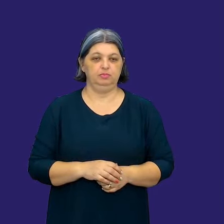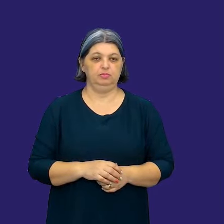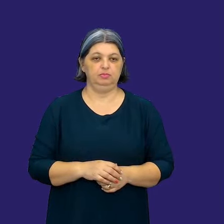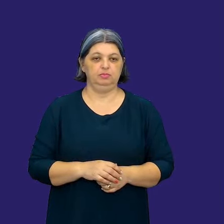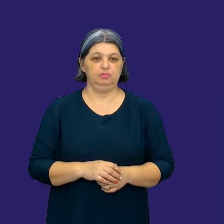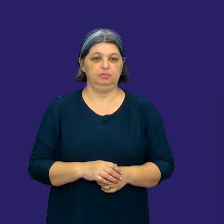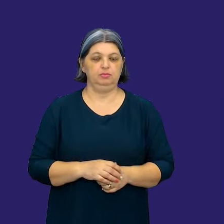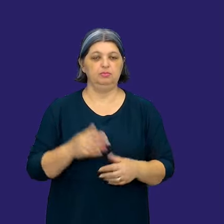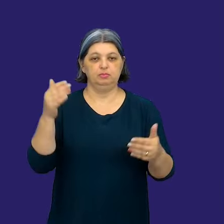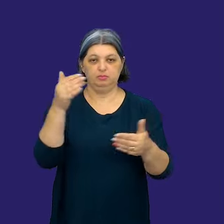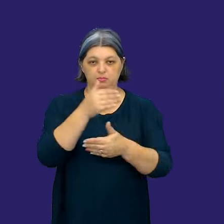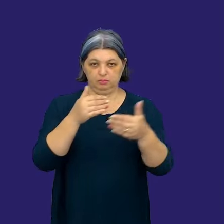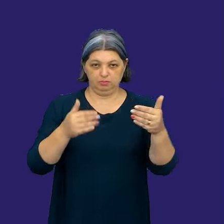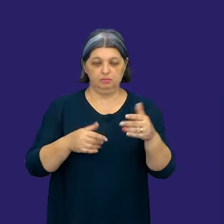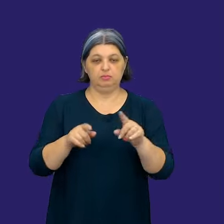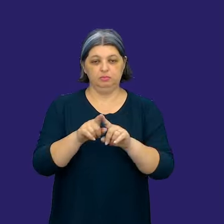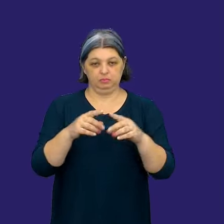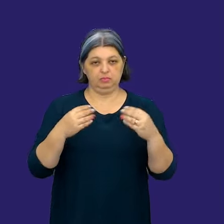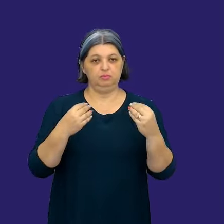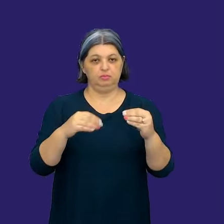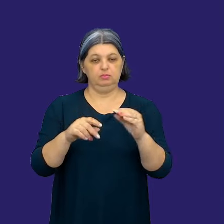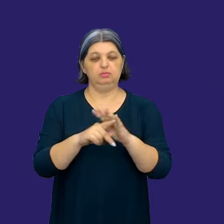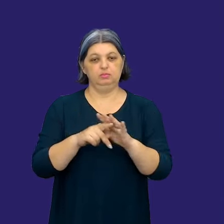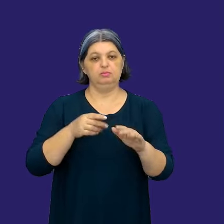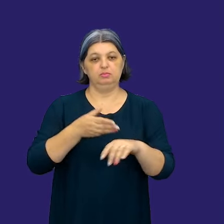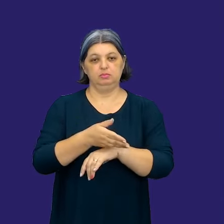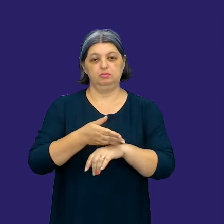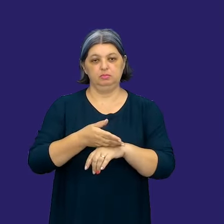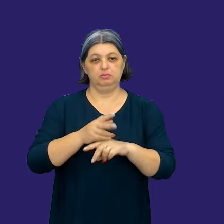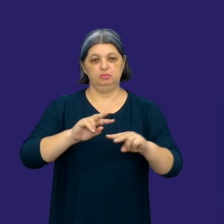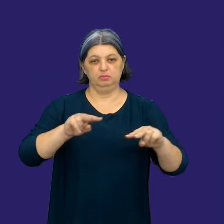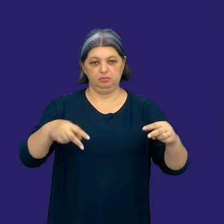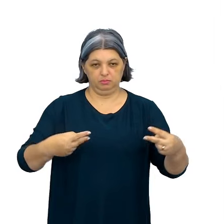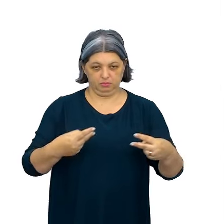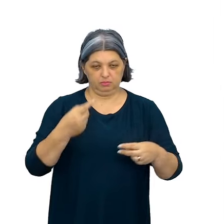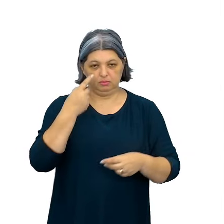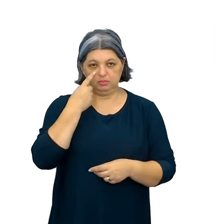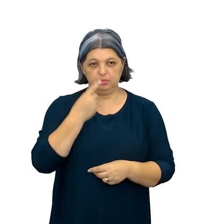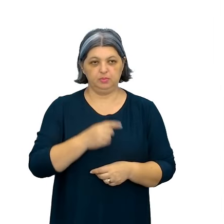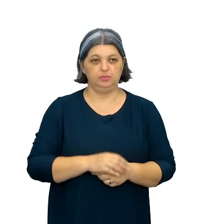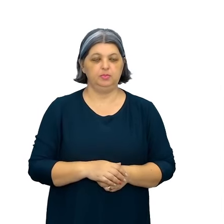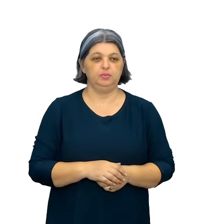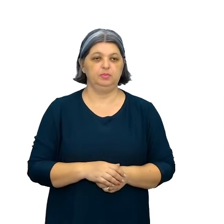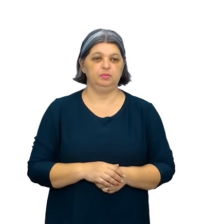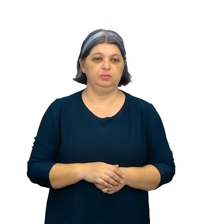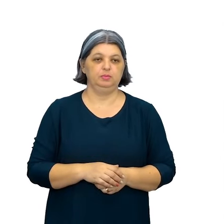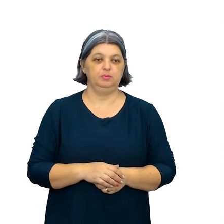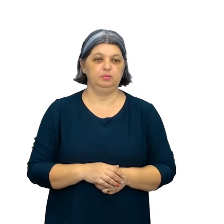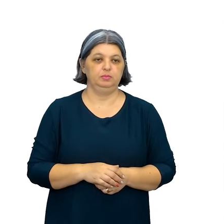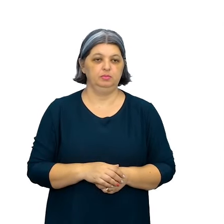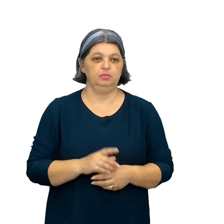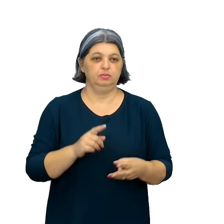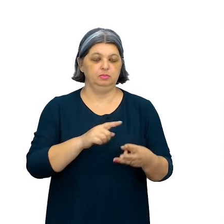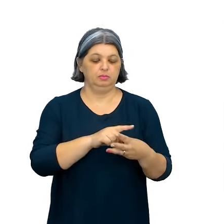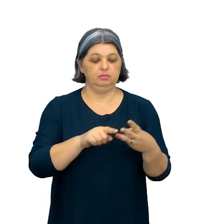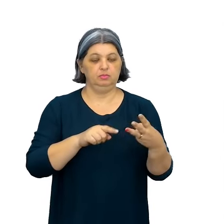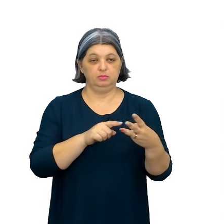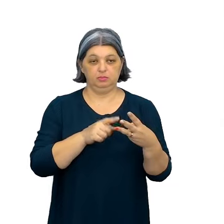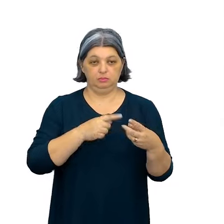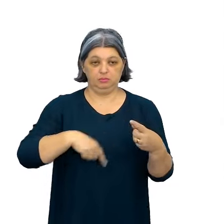esses slides, vão para você e você poderá acessá-los aqui através desse link. Muito bem. Nós temos 3 objetivos